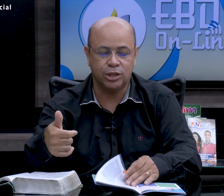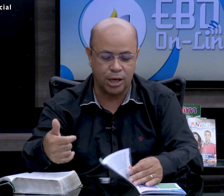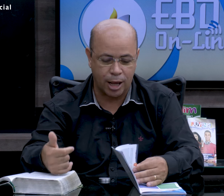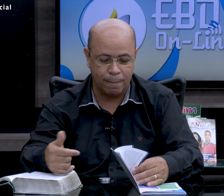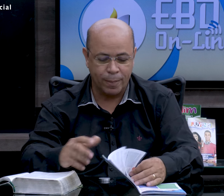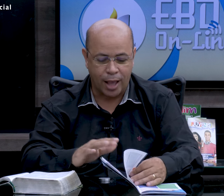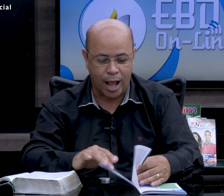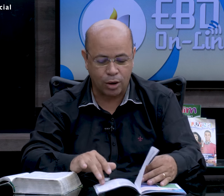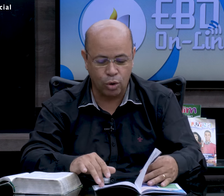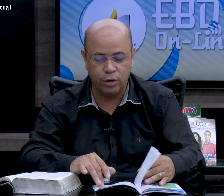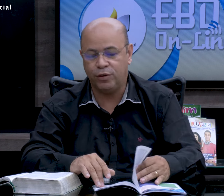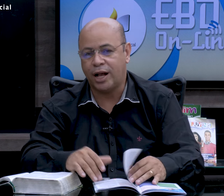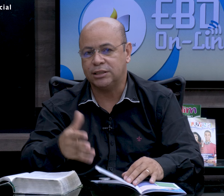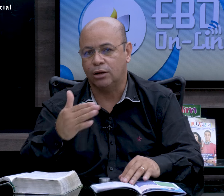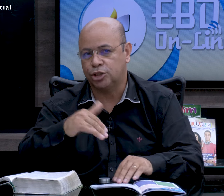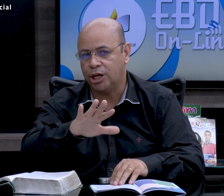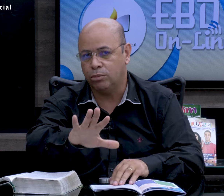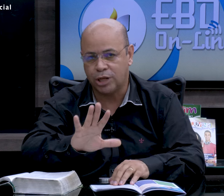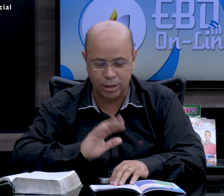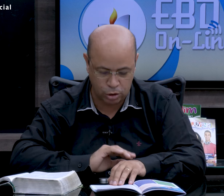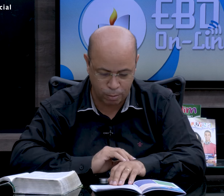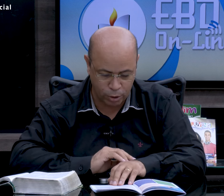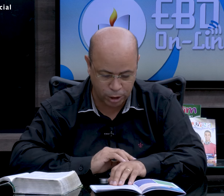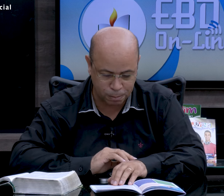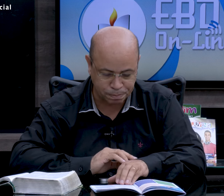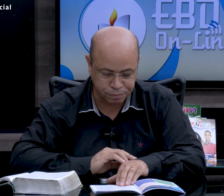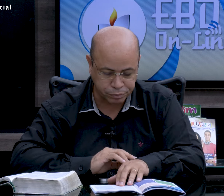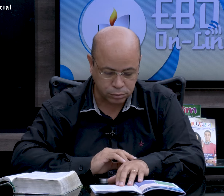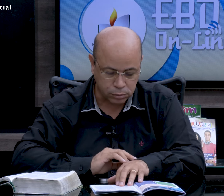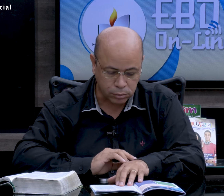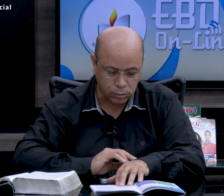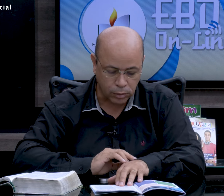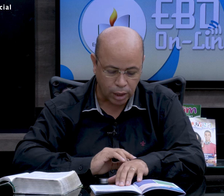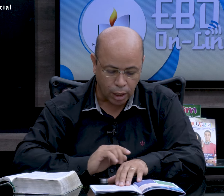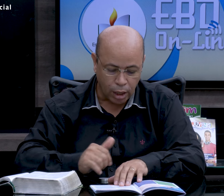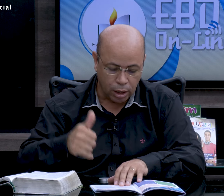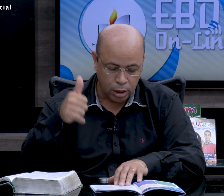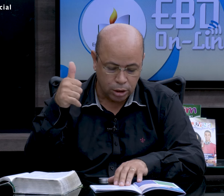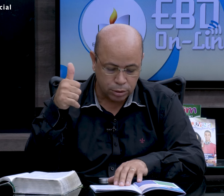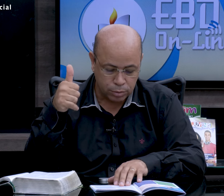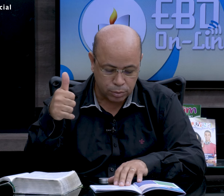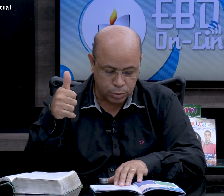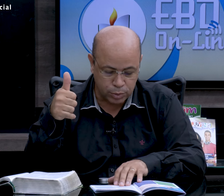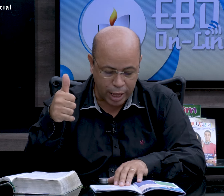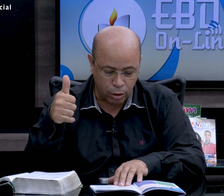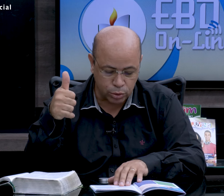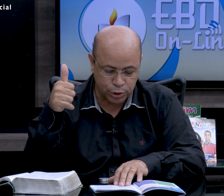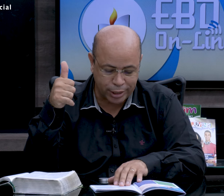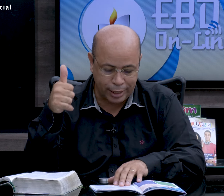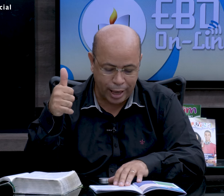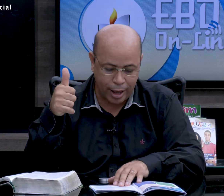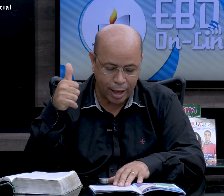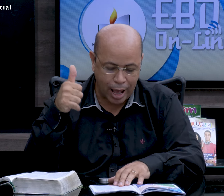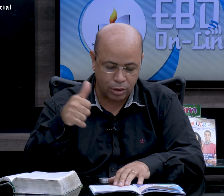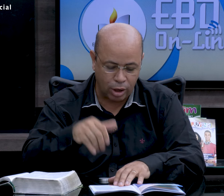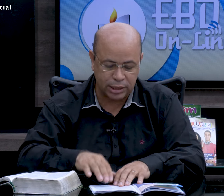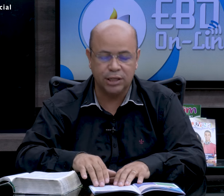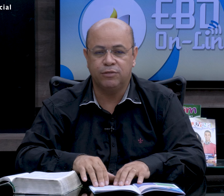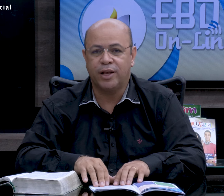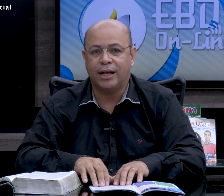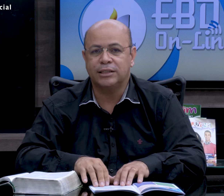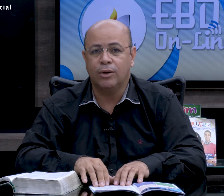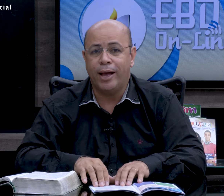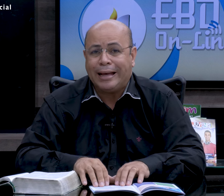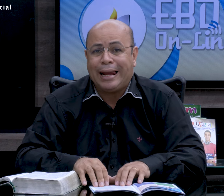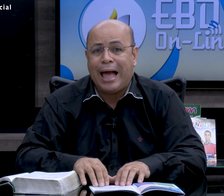estágio que é a glorificação chegamos lá daqui um pouquinho Deus quer a nossa